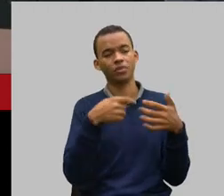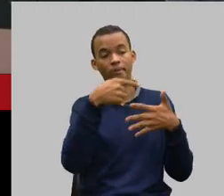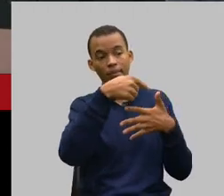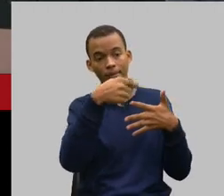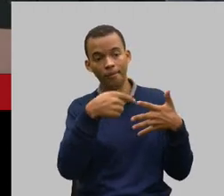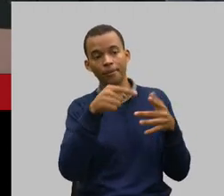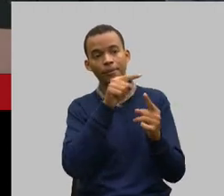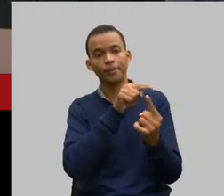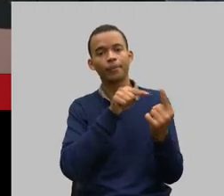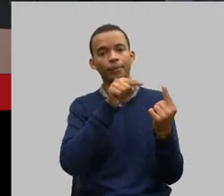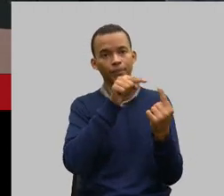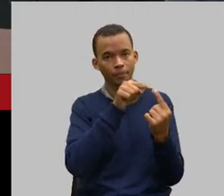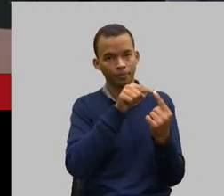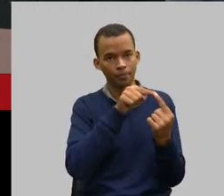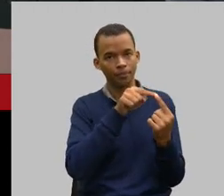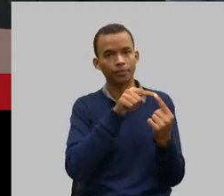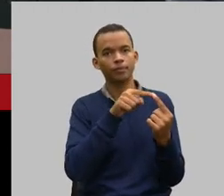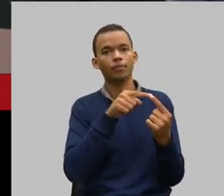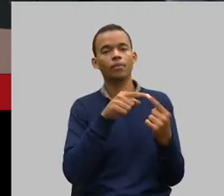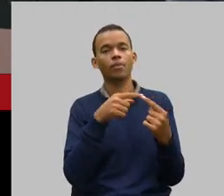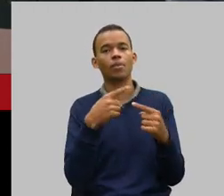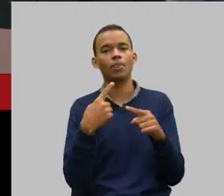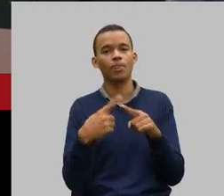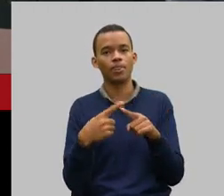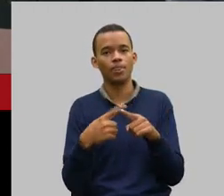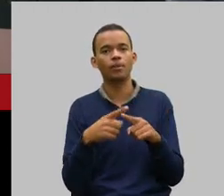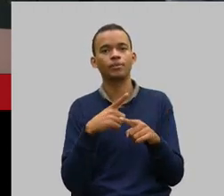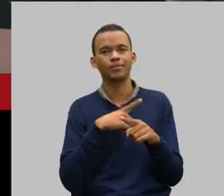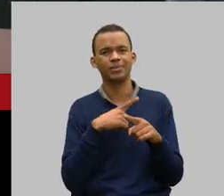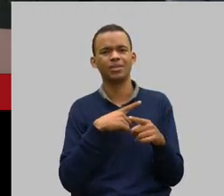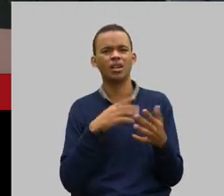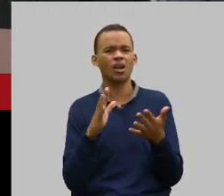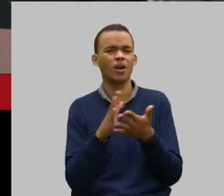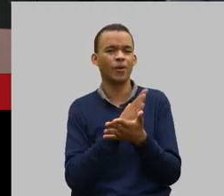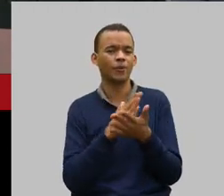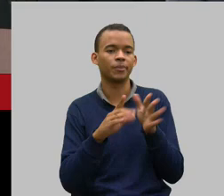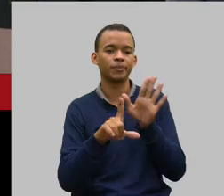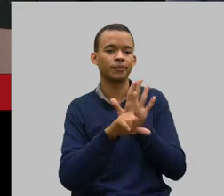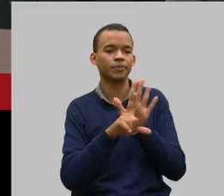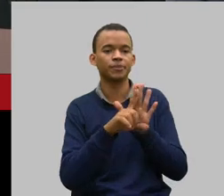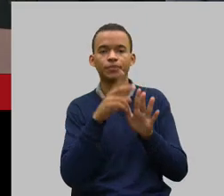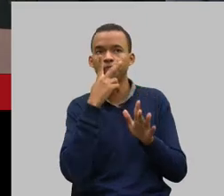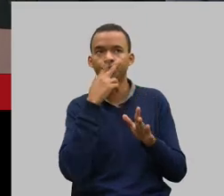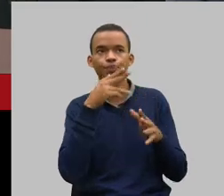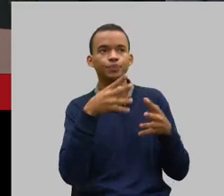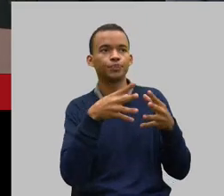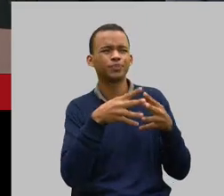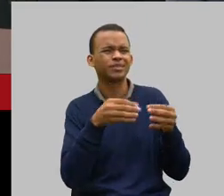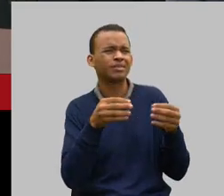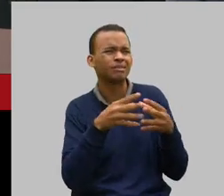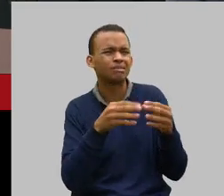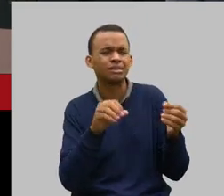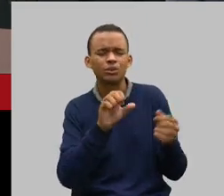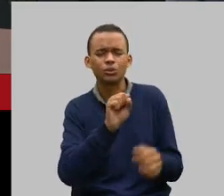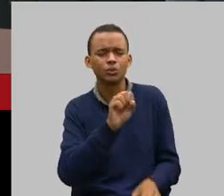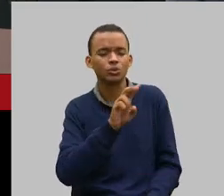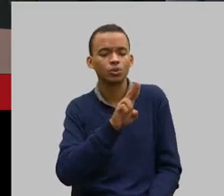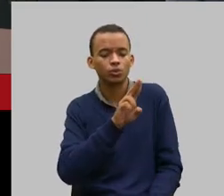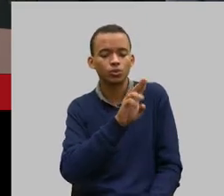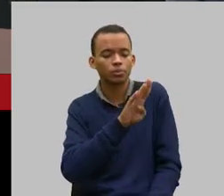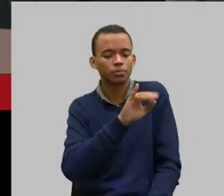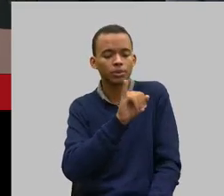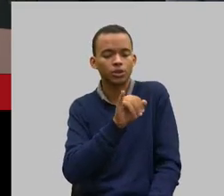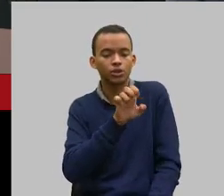sendo cada vez mais atacados com normas subjetivas vou dar até um exemplo aqui lindo gente né contém